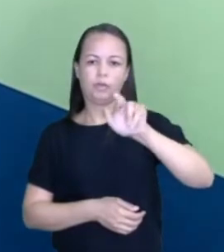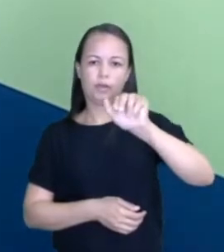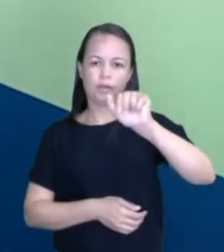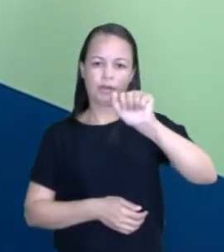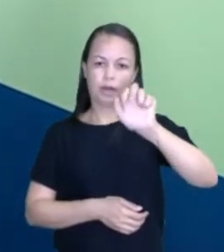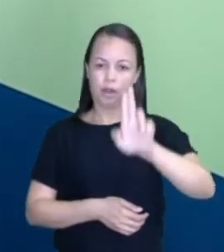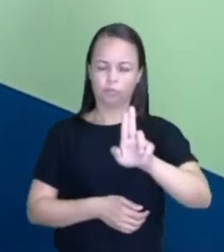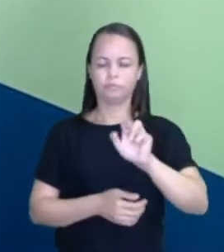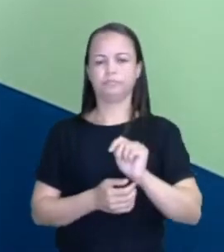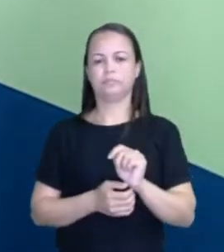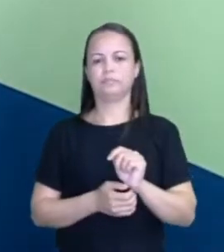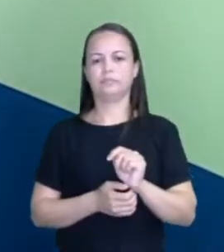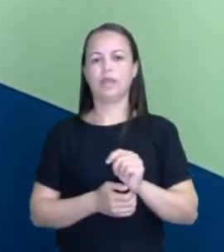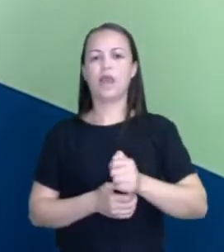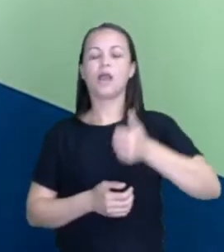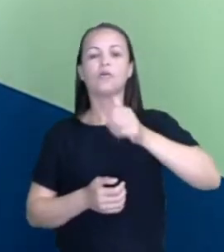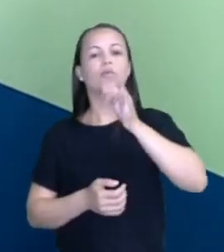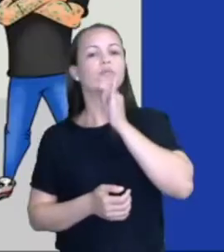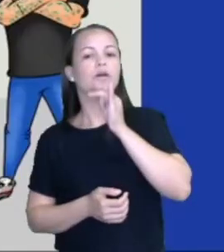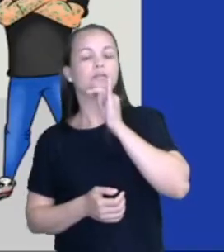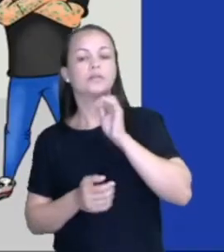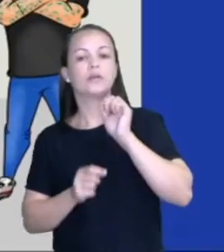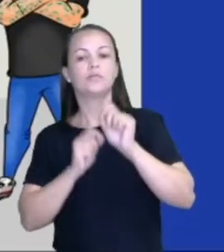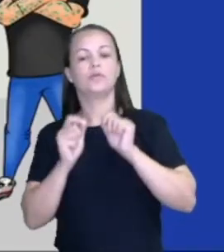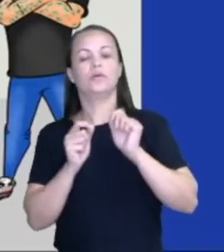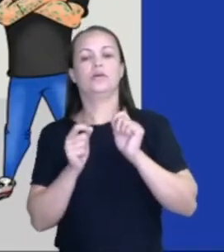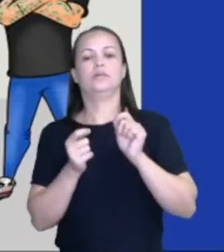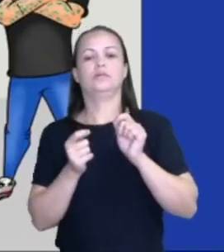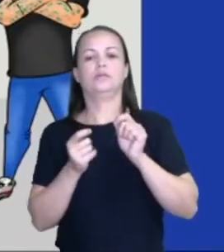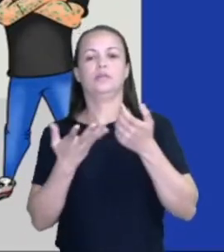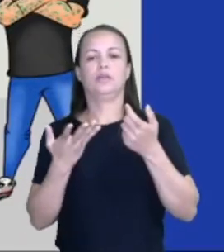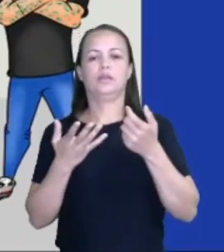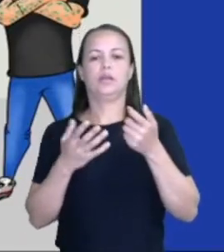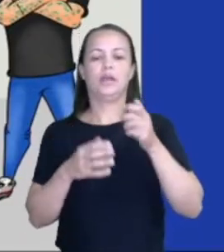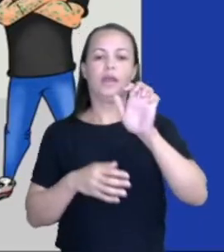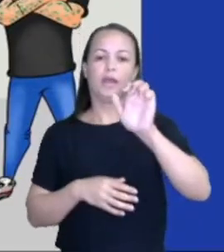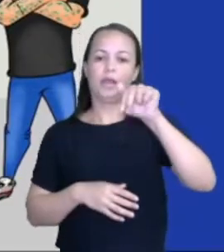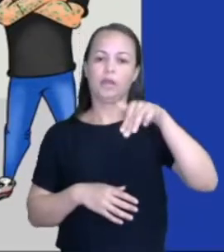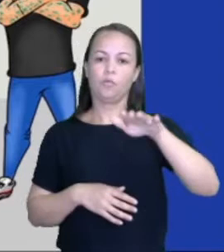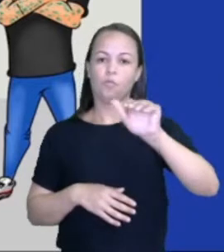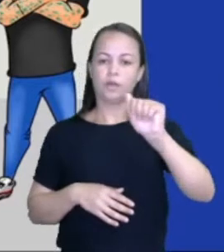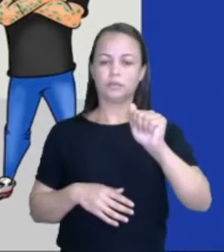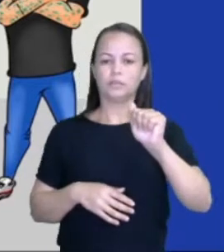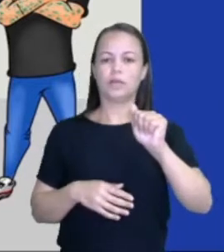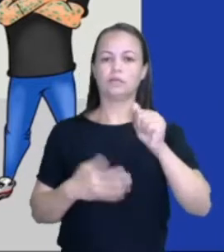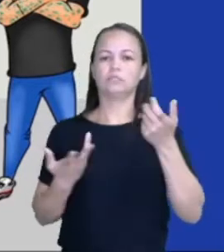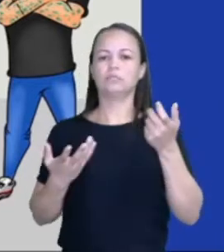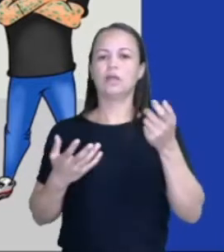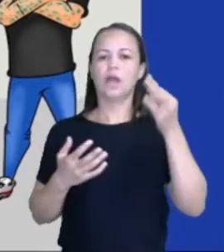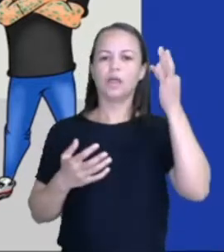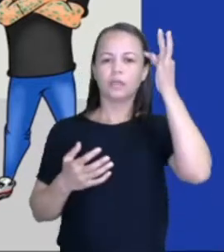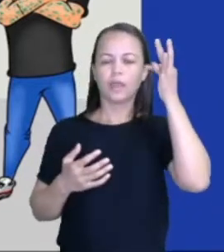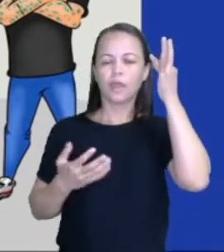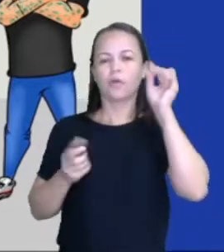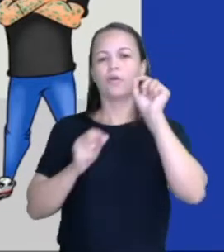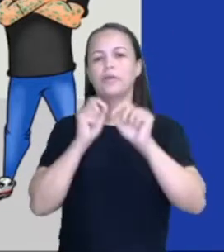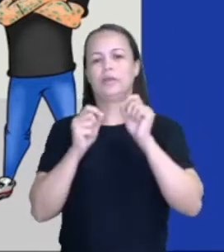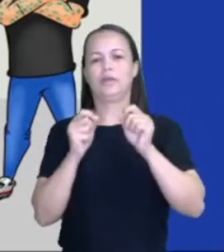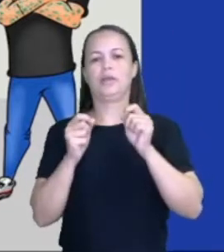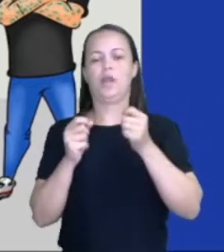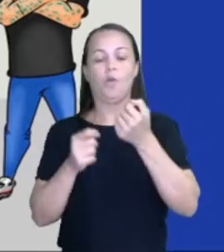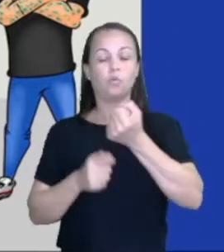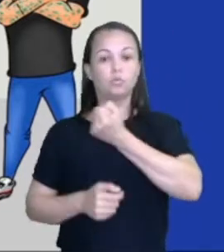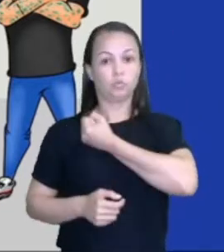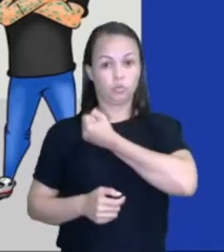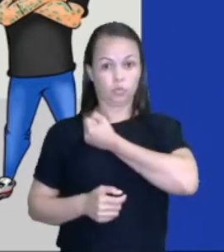Ó, solução de uma equação de maneira teórica é um número que coloca no lugar da